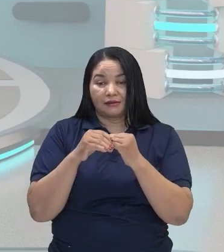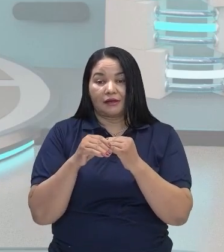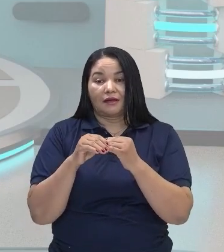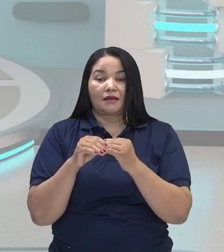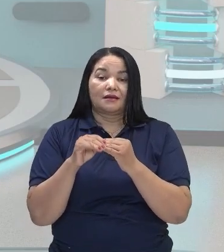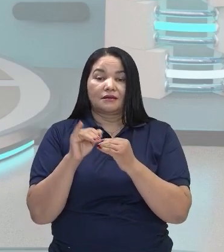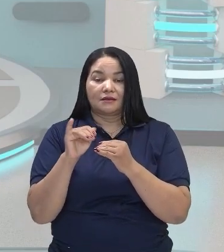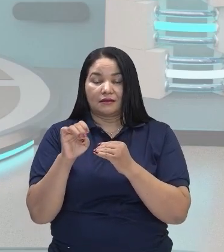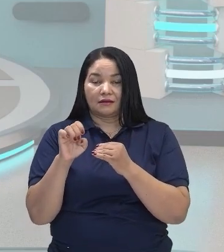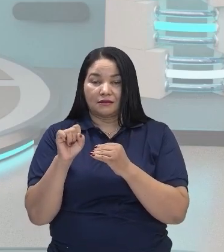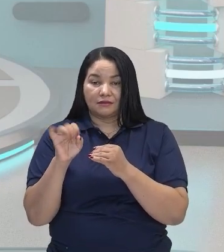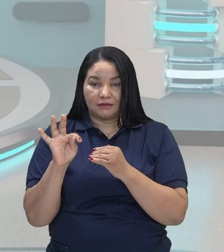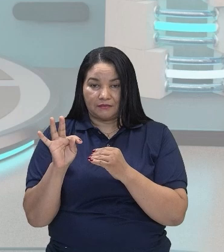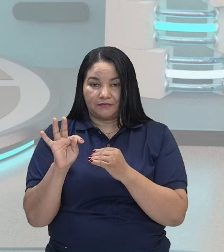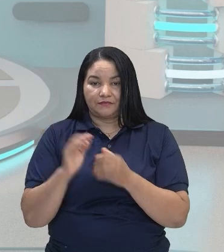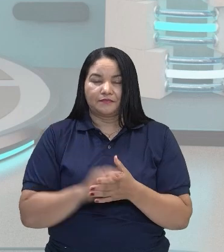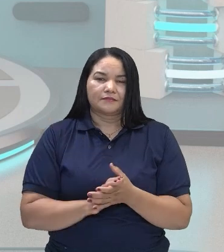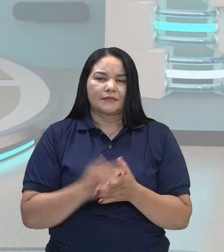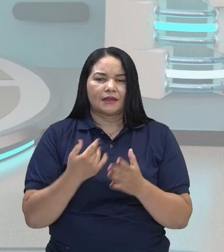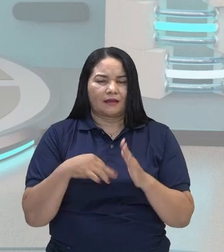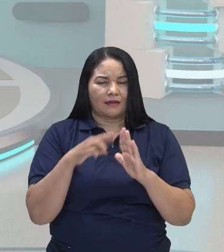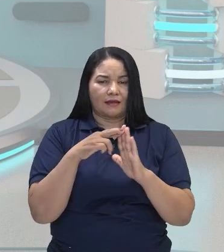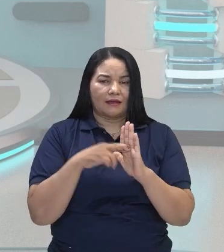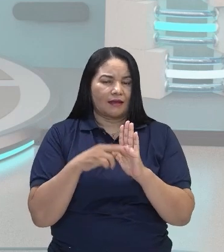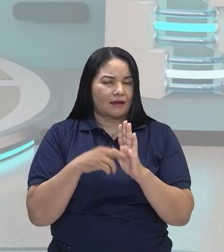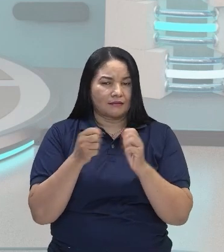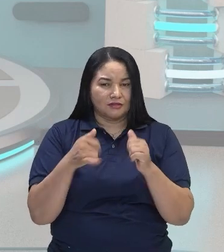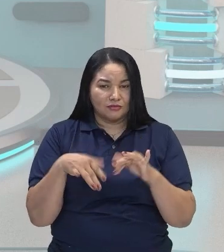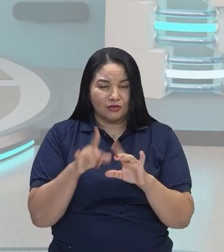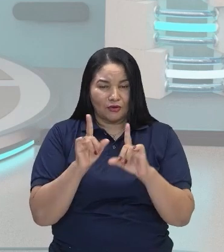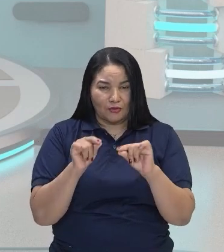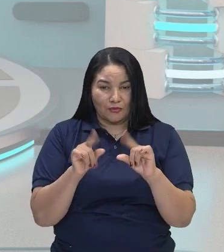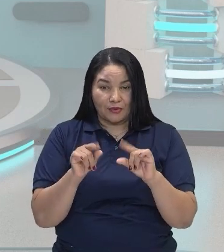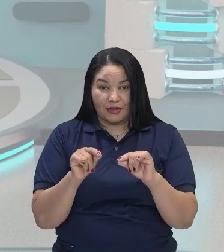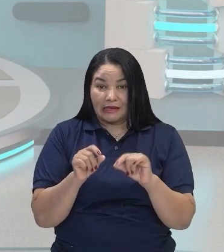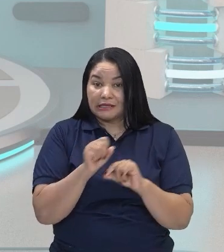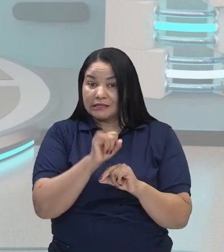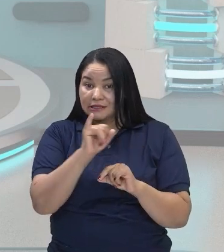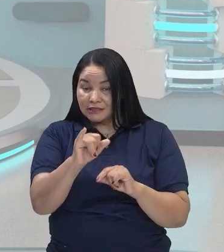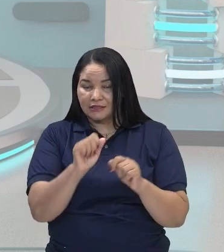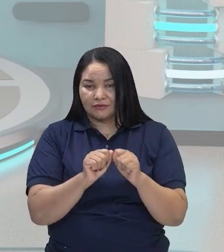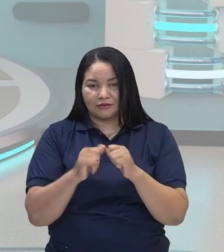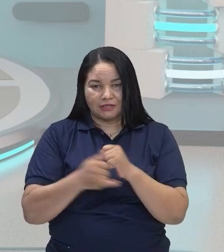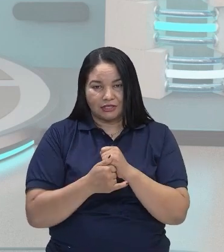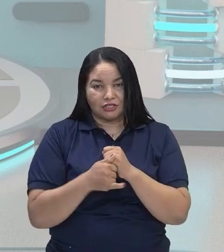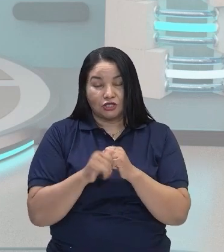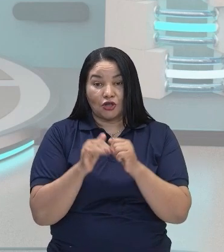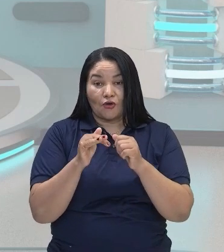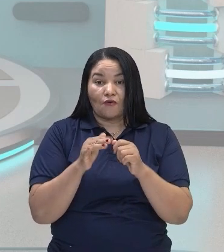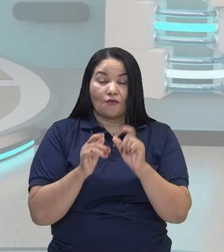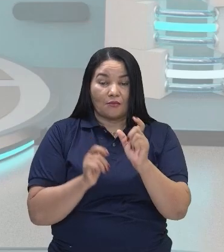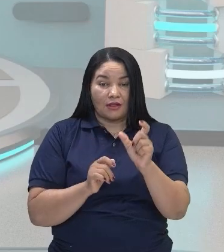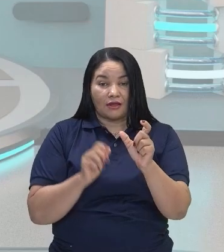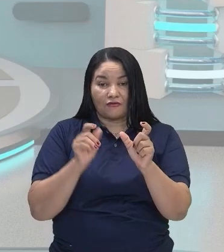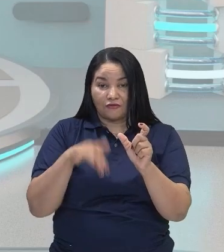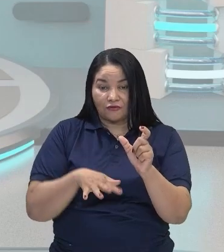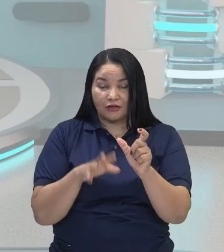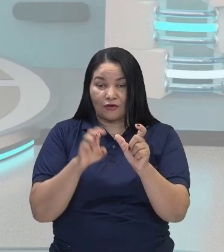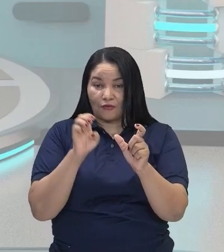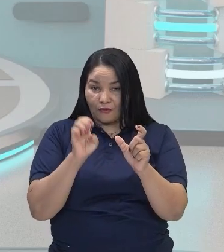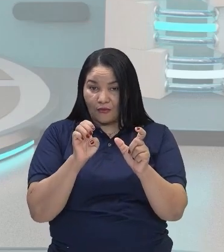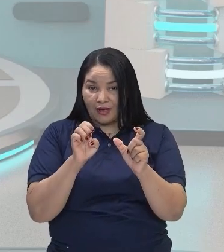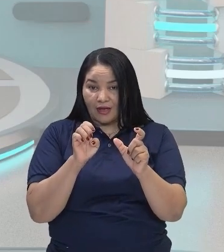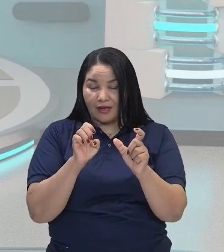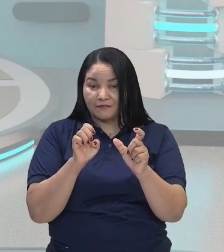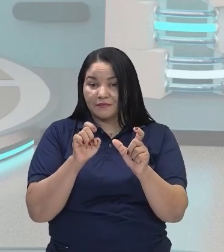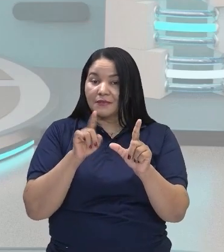curtos, certo? Aí a sub-regra nos diz assim, ó: mas se o seu adjetivo tiver terminação em E, se o seu